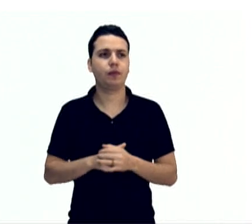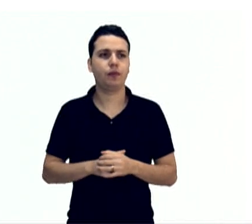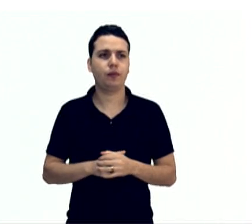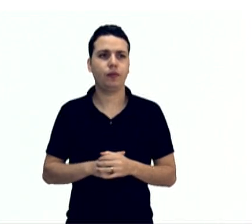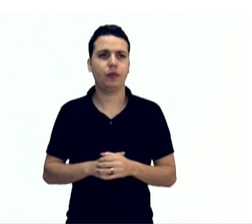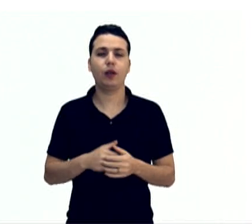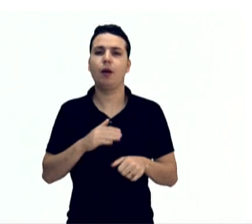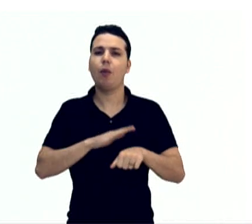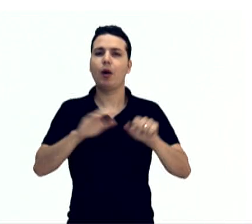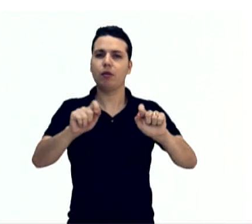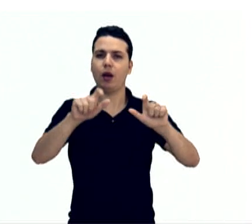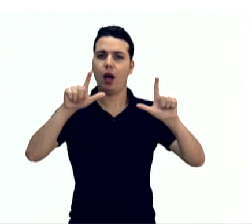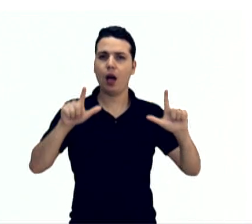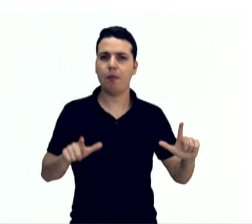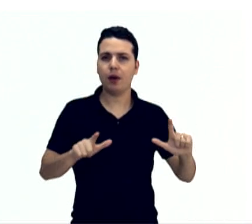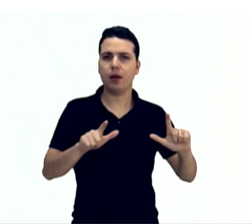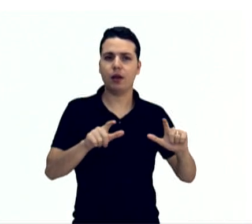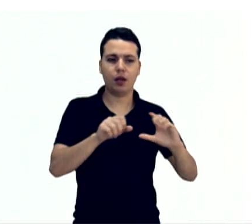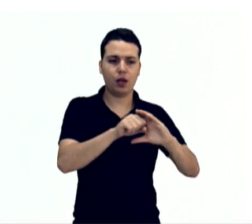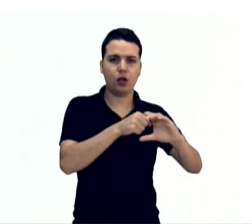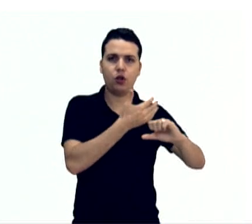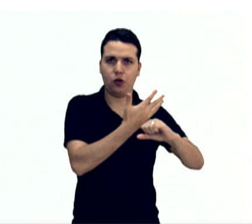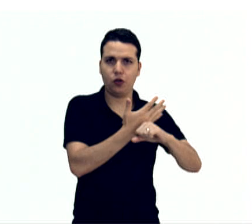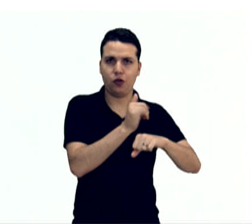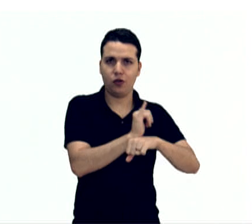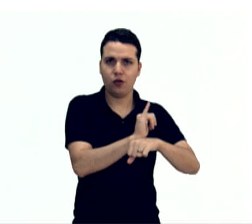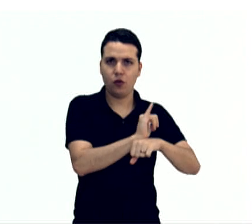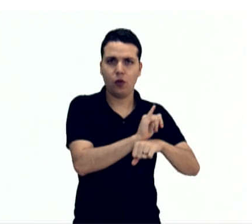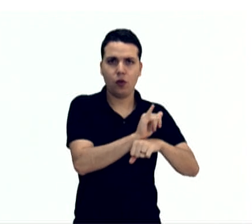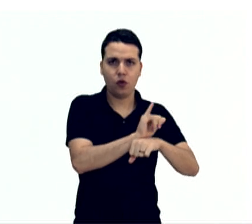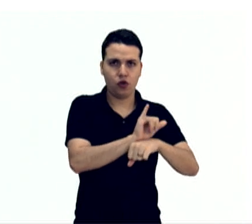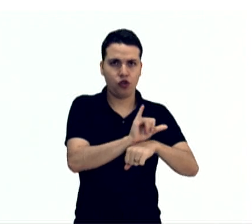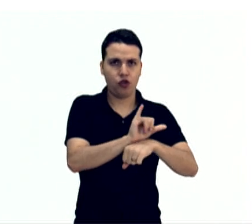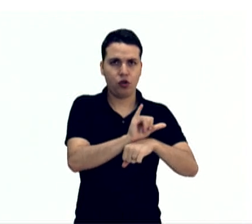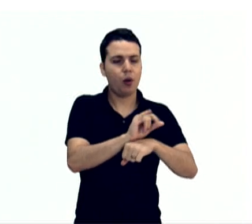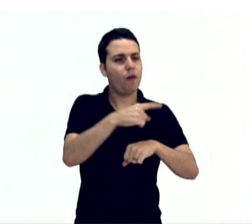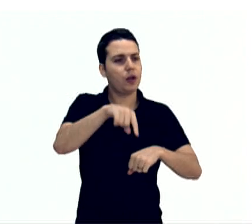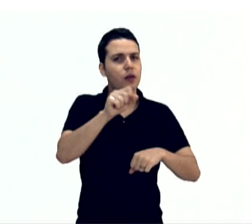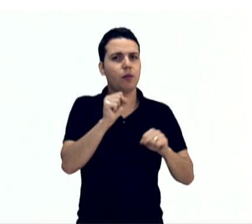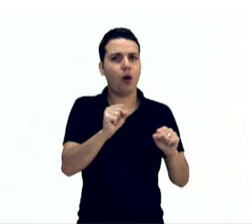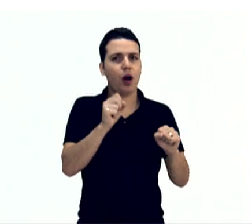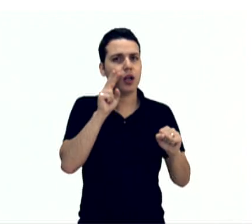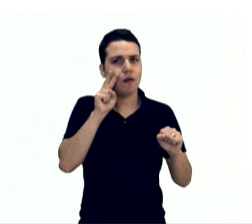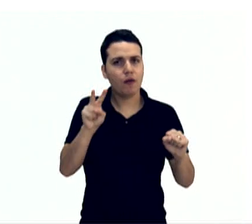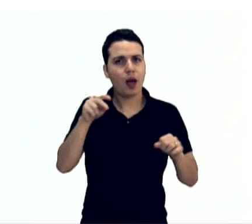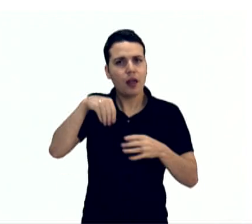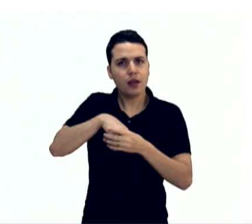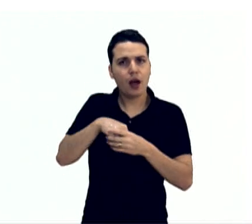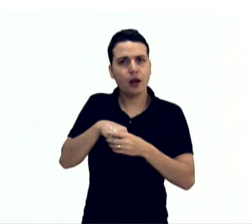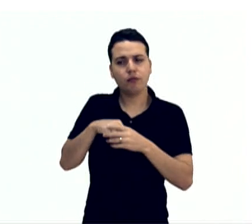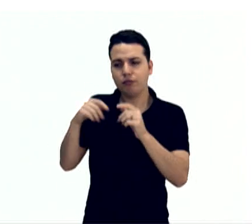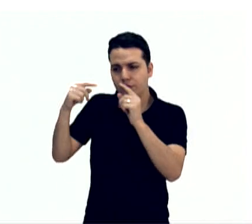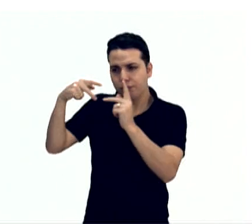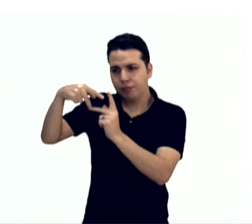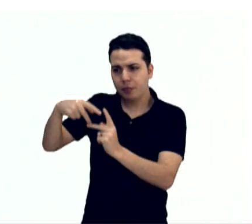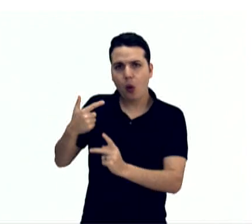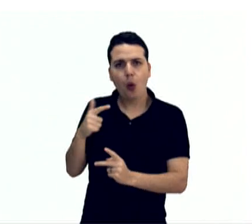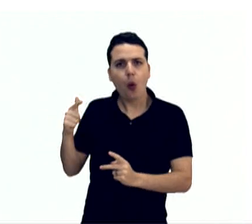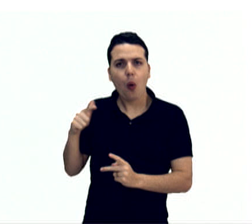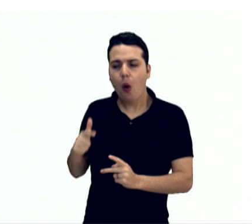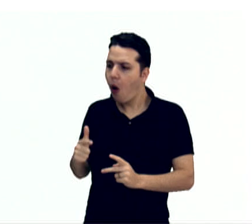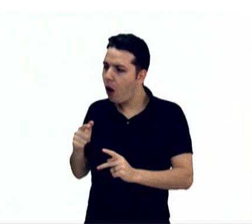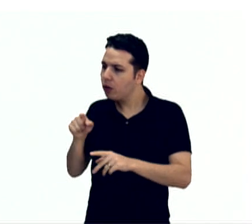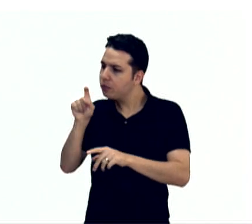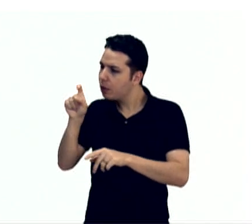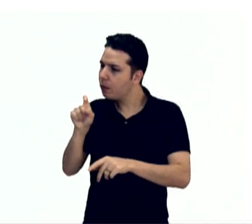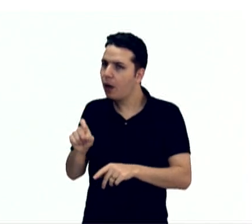abrirem o YouTube com os vídeos, outros vão surgindo. Então, vocês vão identificar esses ritmos. Talvez o